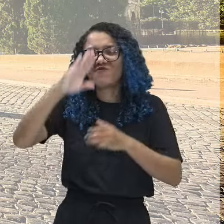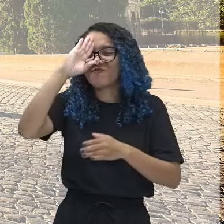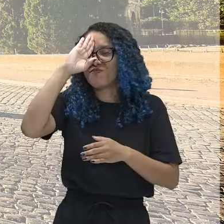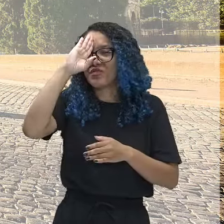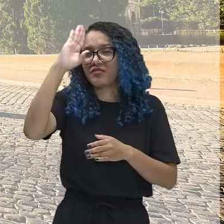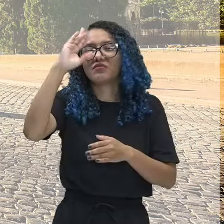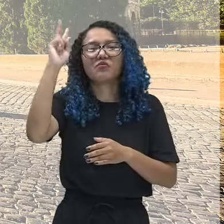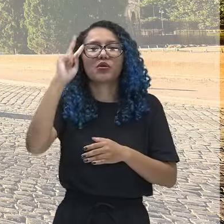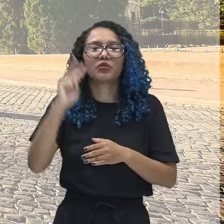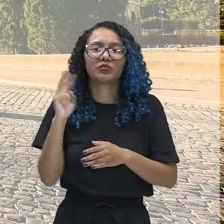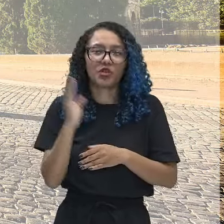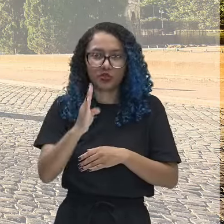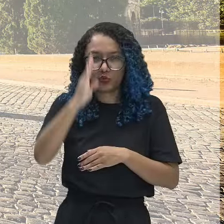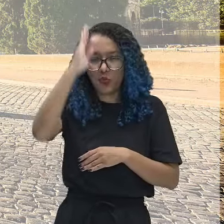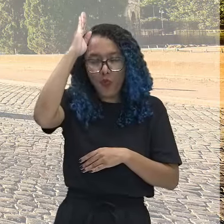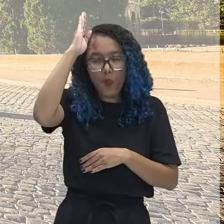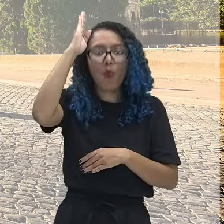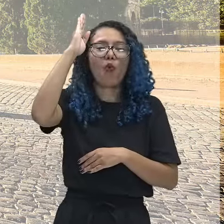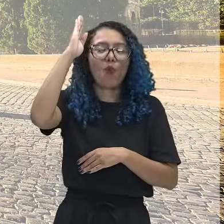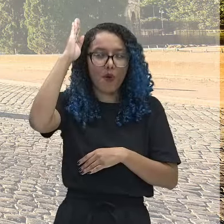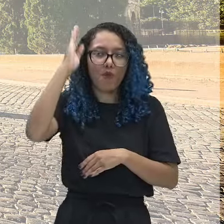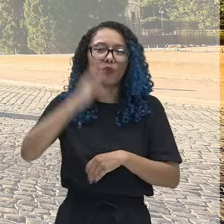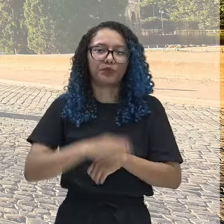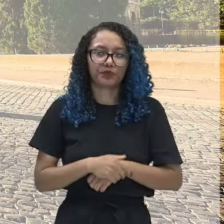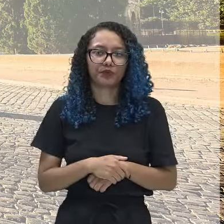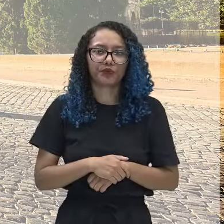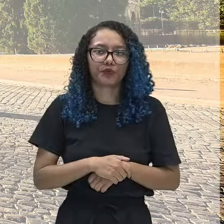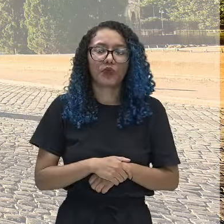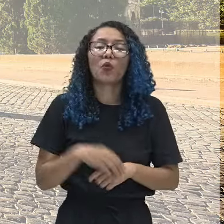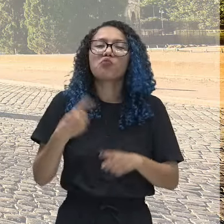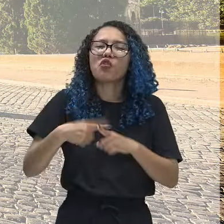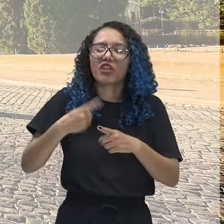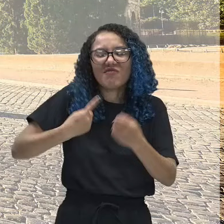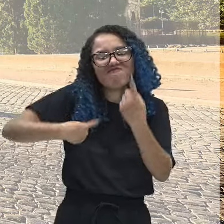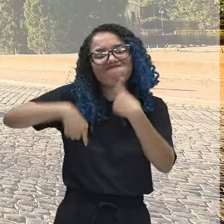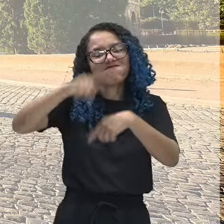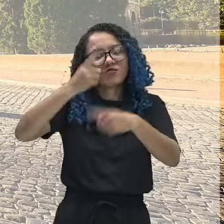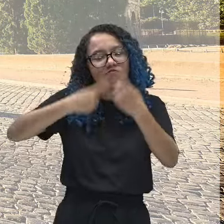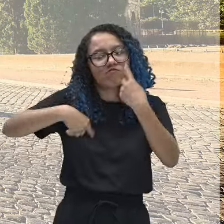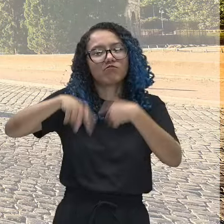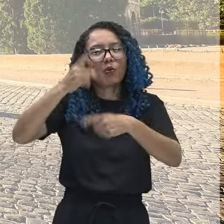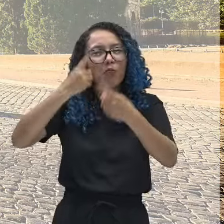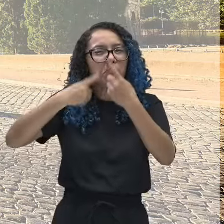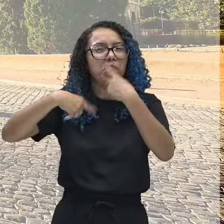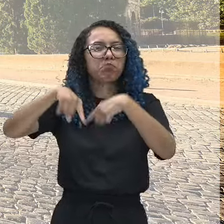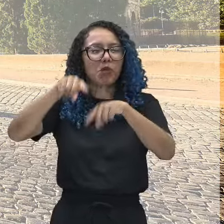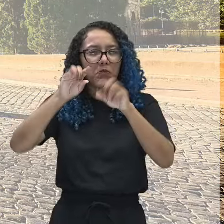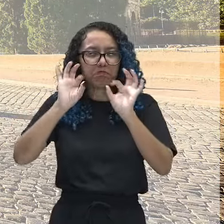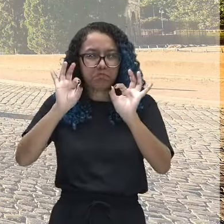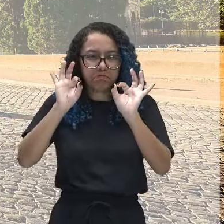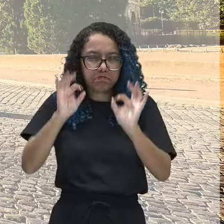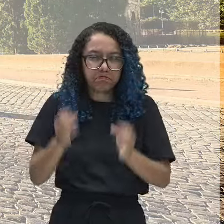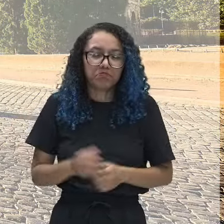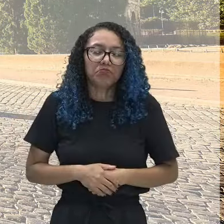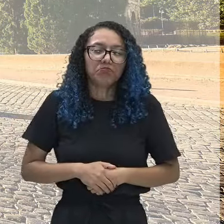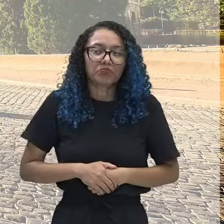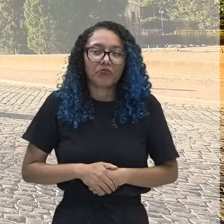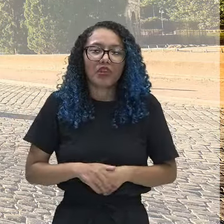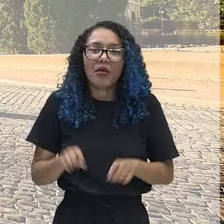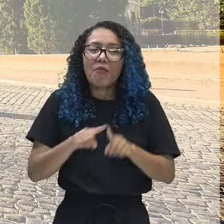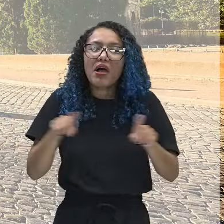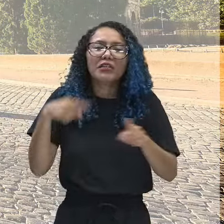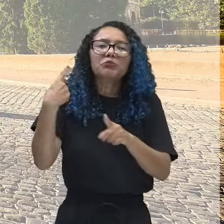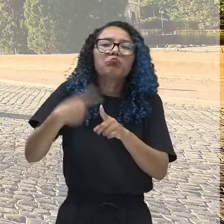romana, tanto que a prosperidade que surgiu nesse momento. Mais uma vez, graças, basicamente, à